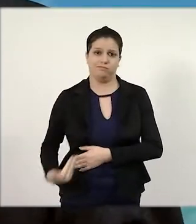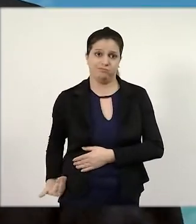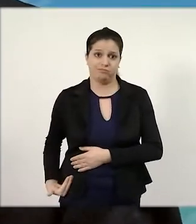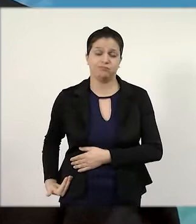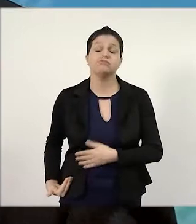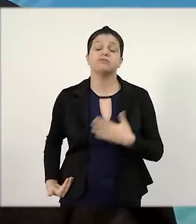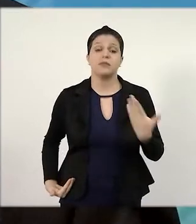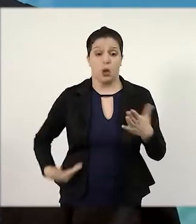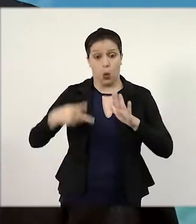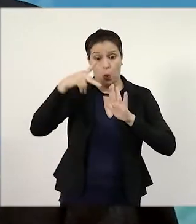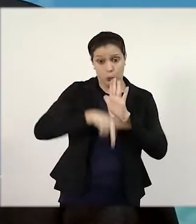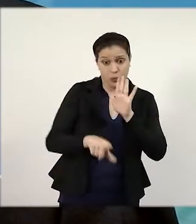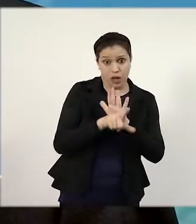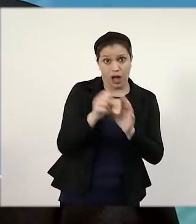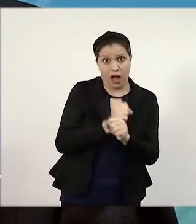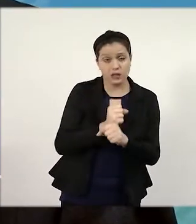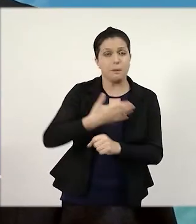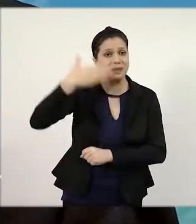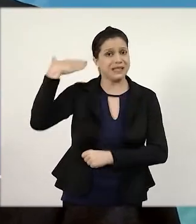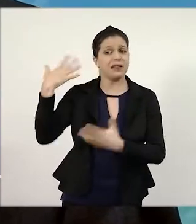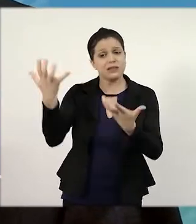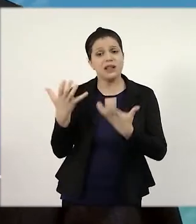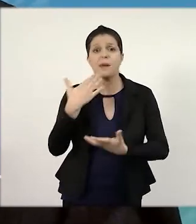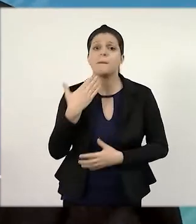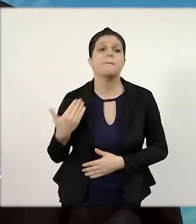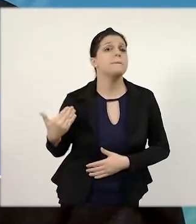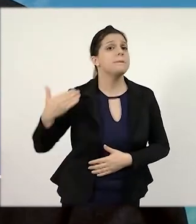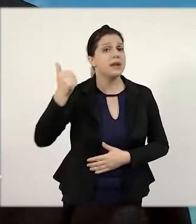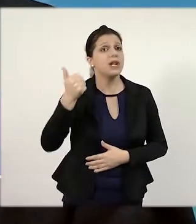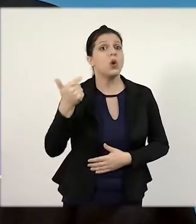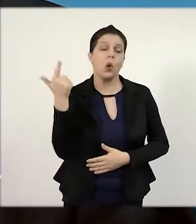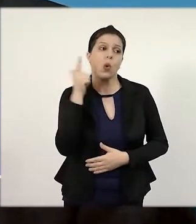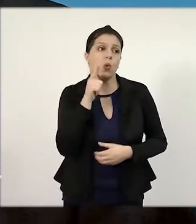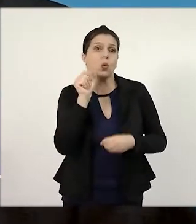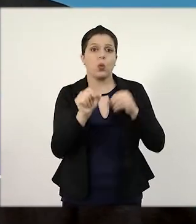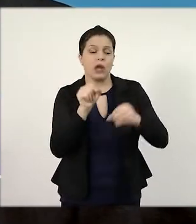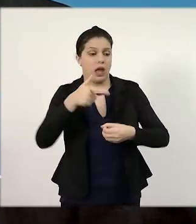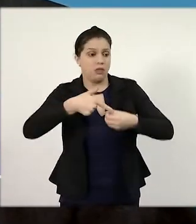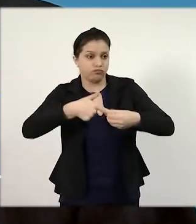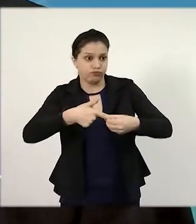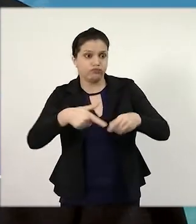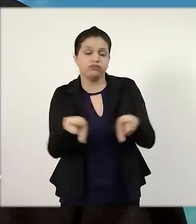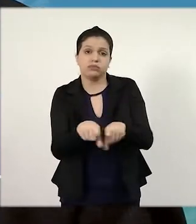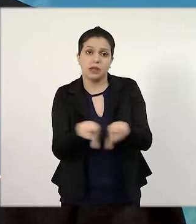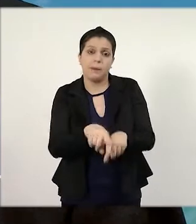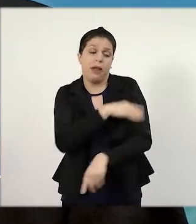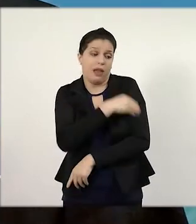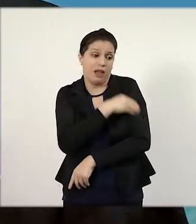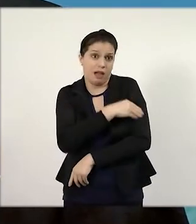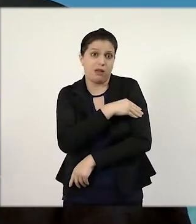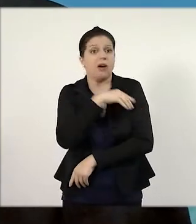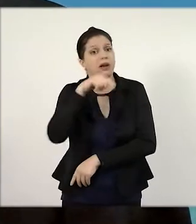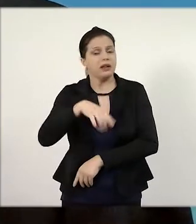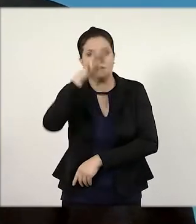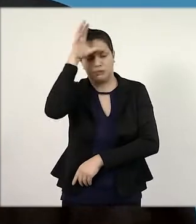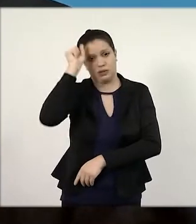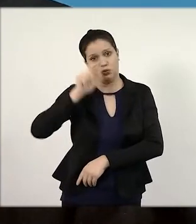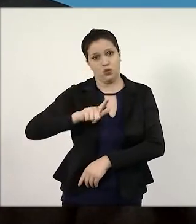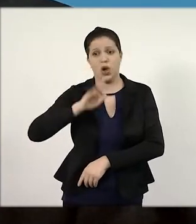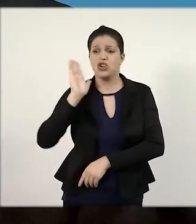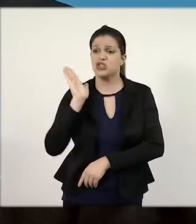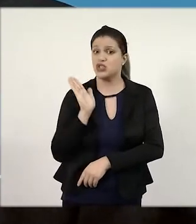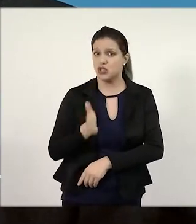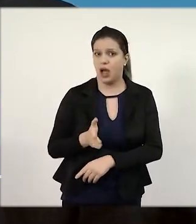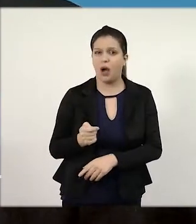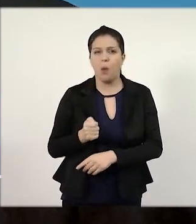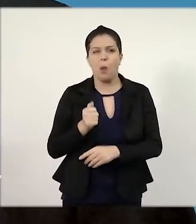O projeto do governo ano passado era justamente para melhorar essa questão do consumo de gasolina e de etanol aqui no